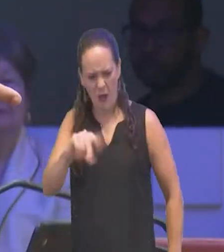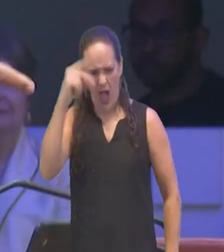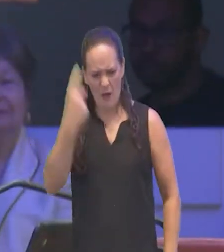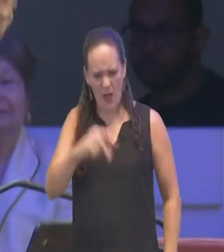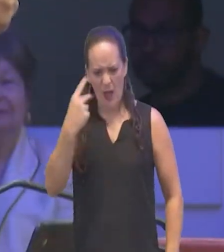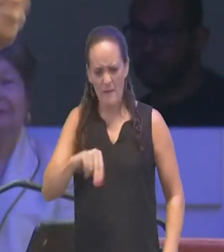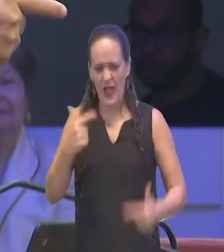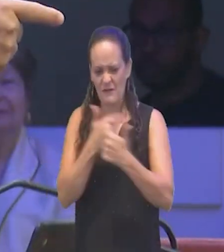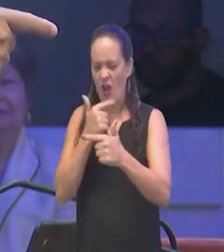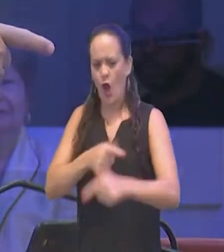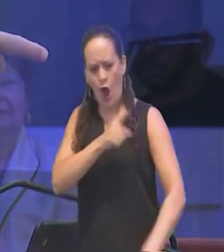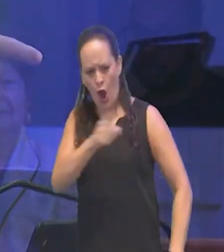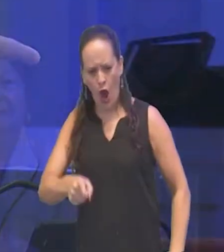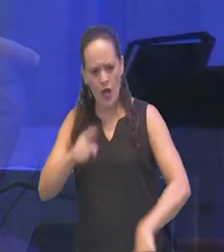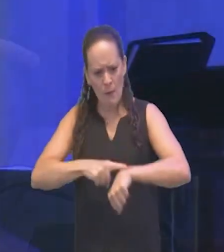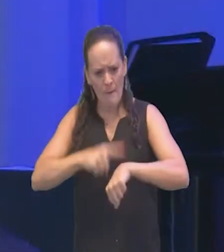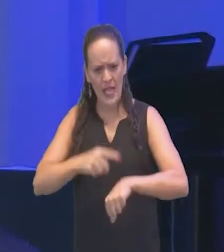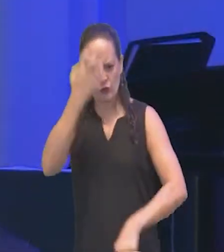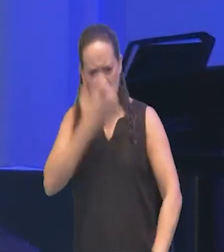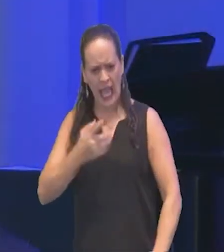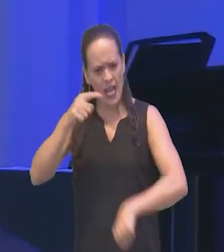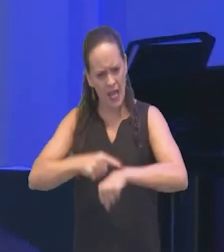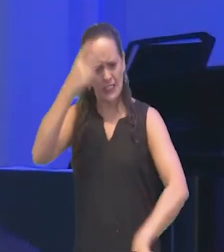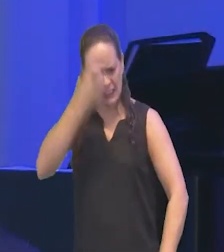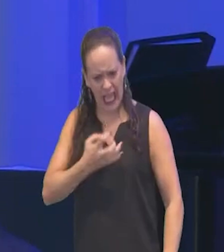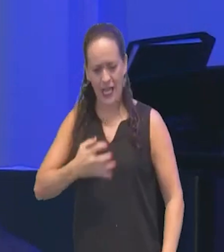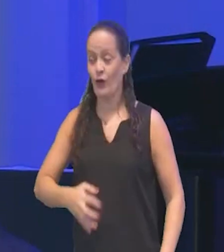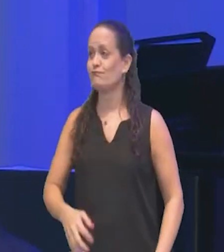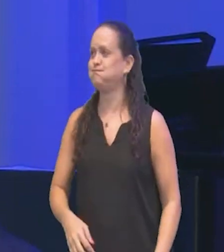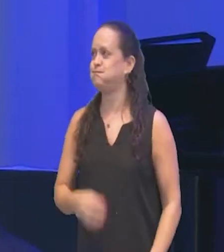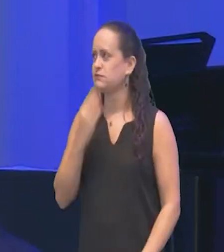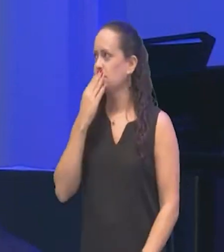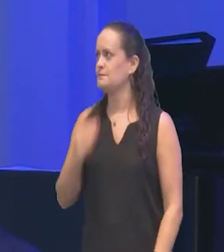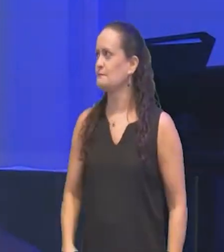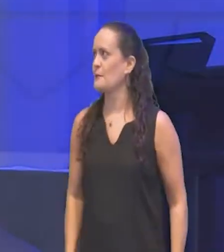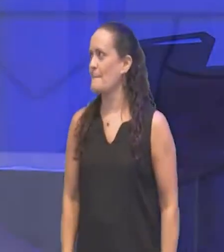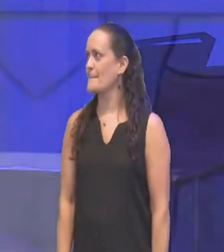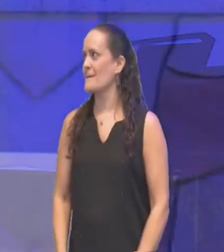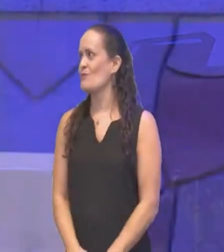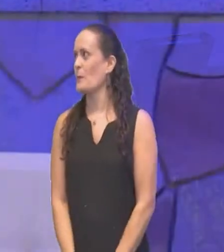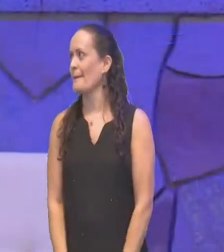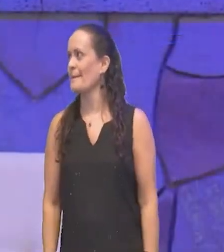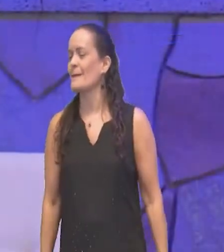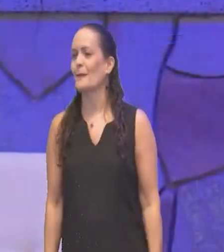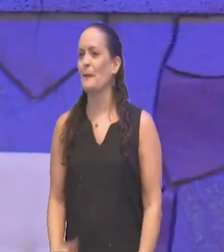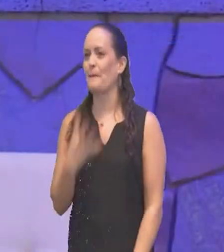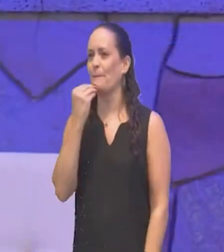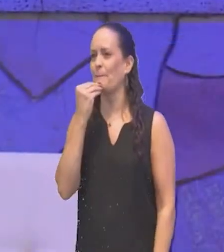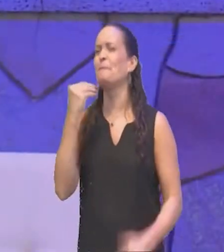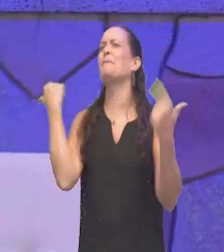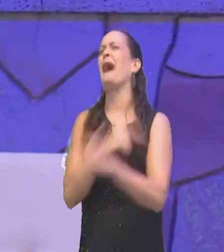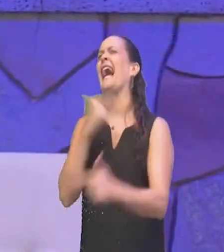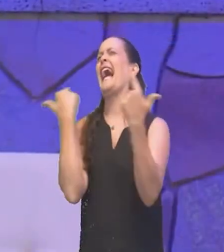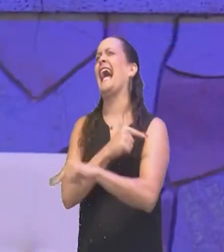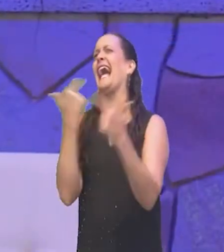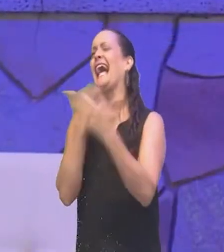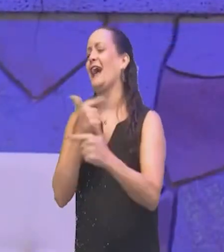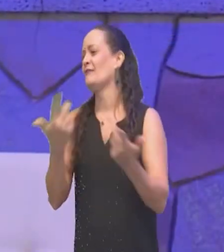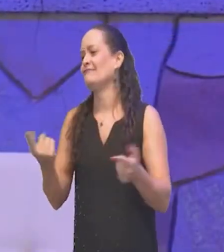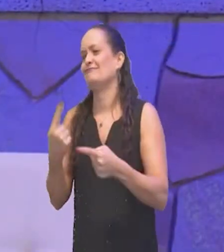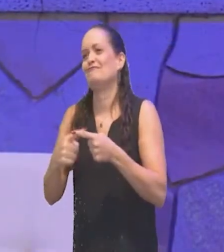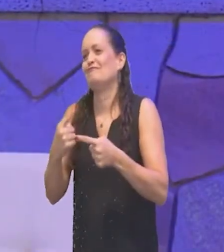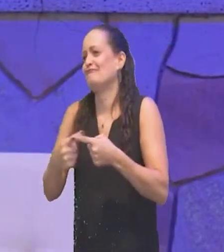gente. Hora do sério é sério. Aí eu falei, olha só, voltou. Aí nós rimos mais ainda,